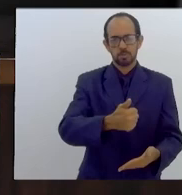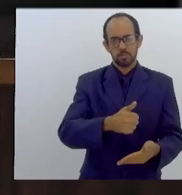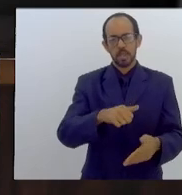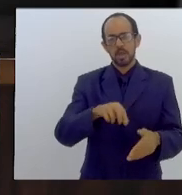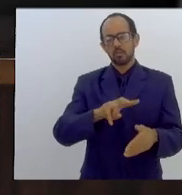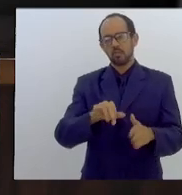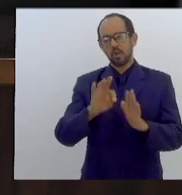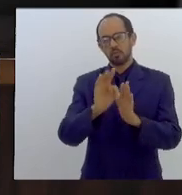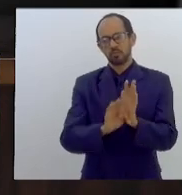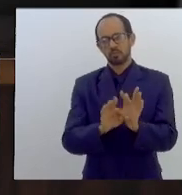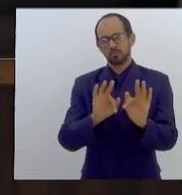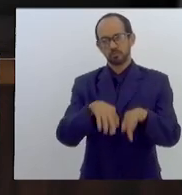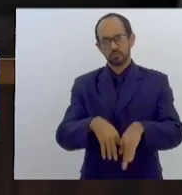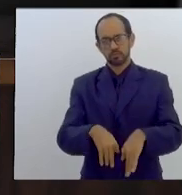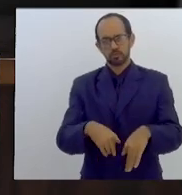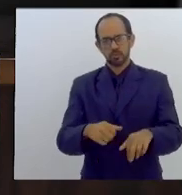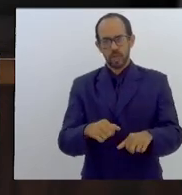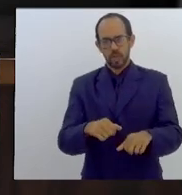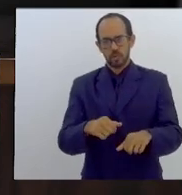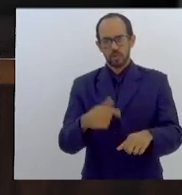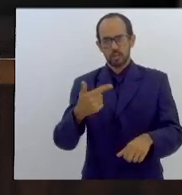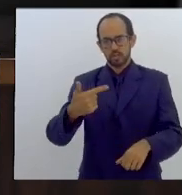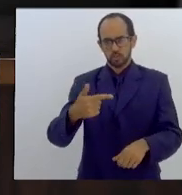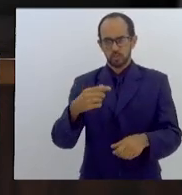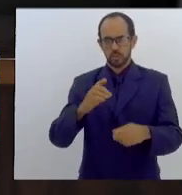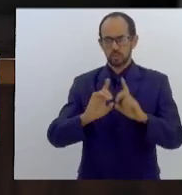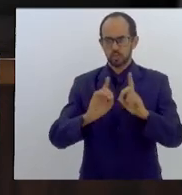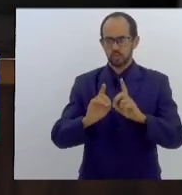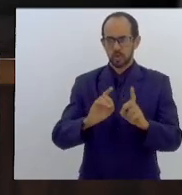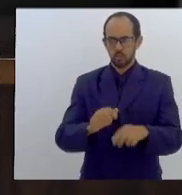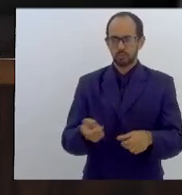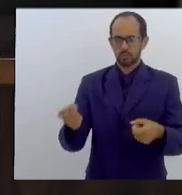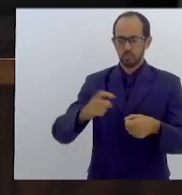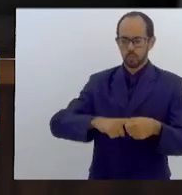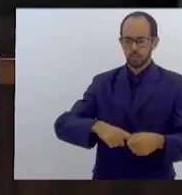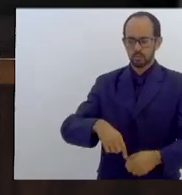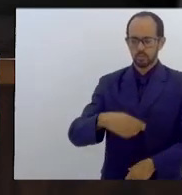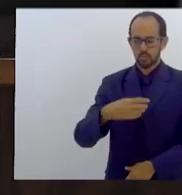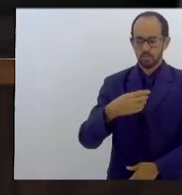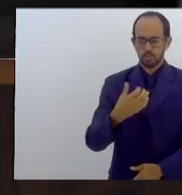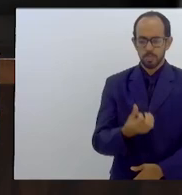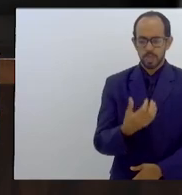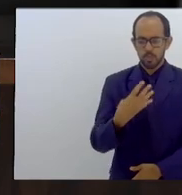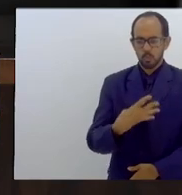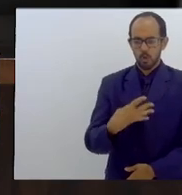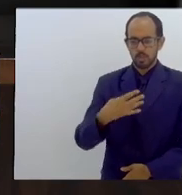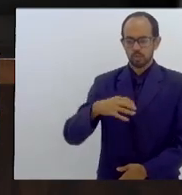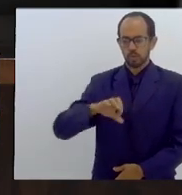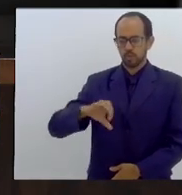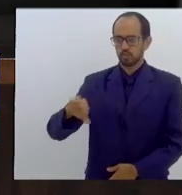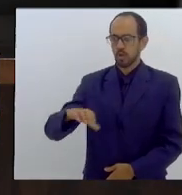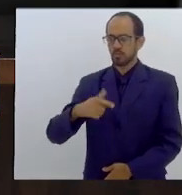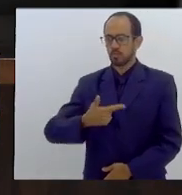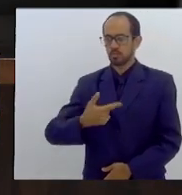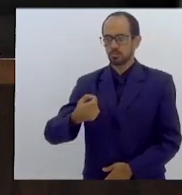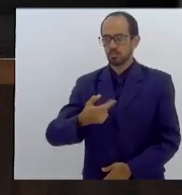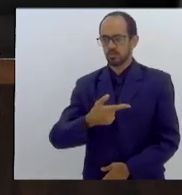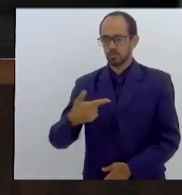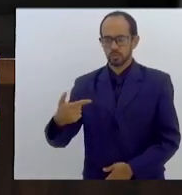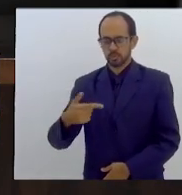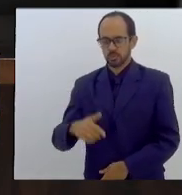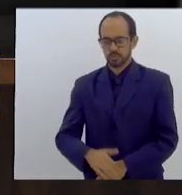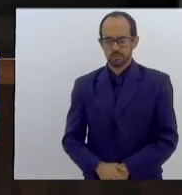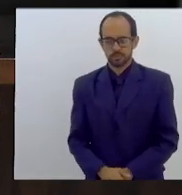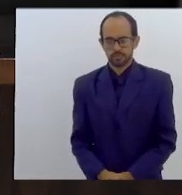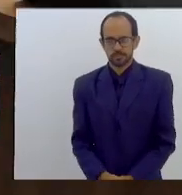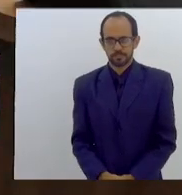para a segunda discussão. Questão. Retomamos o projeto de lei 6499 de 22. Questão de ordem, deputada